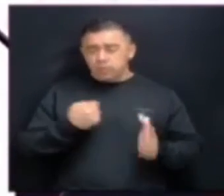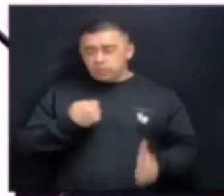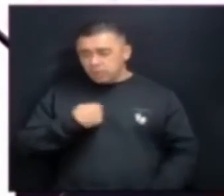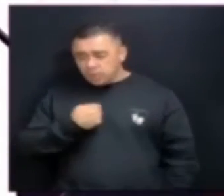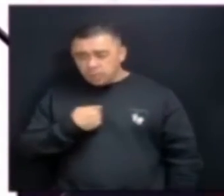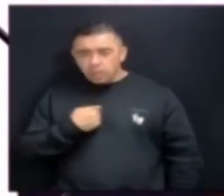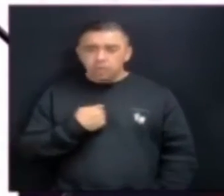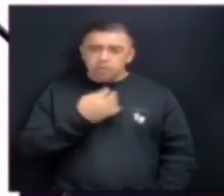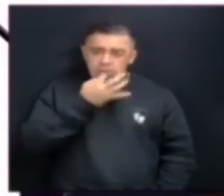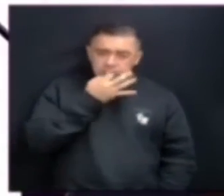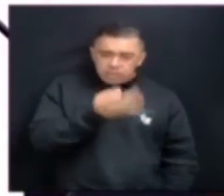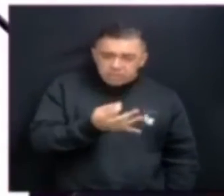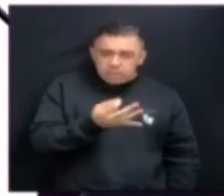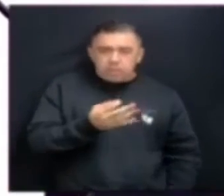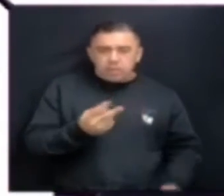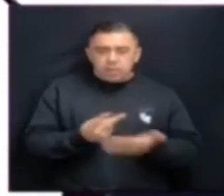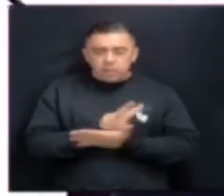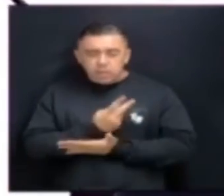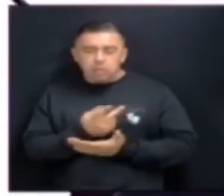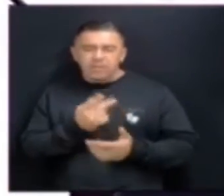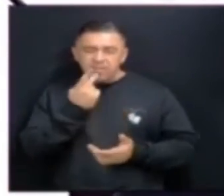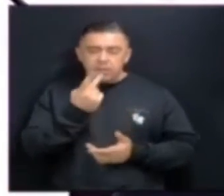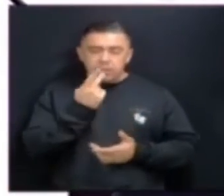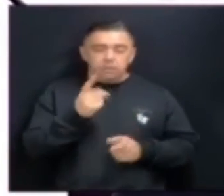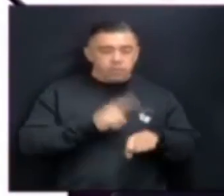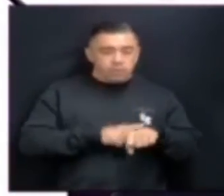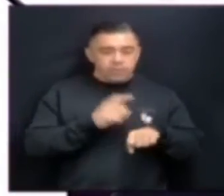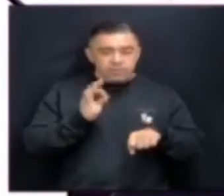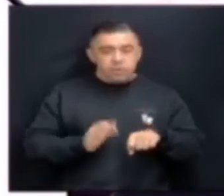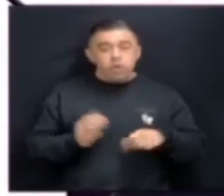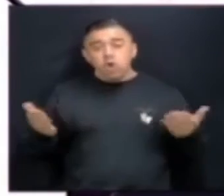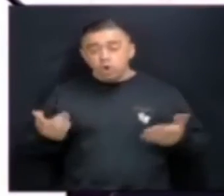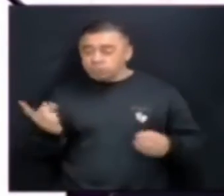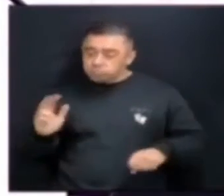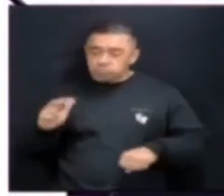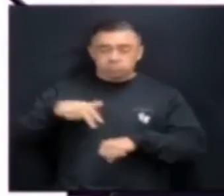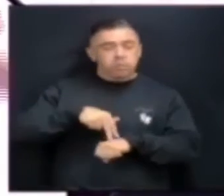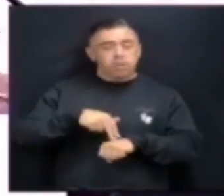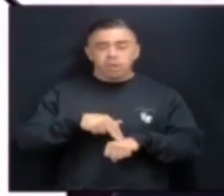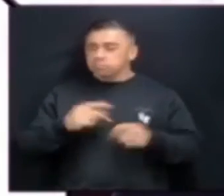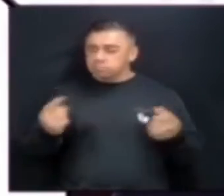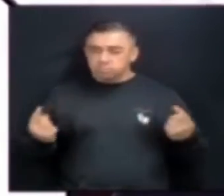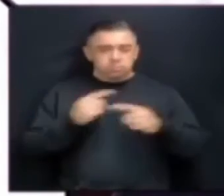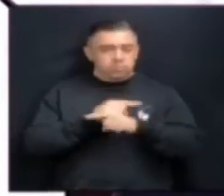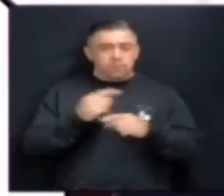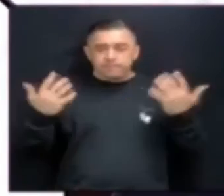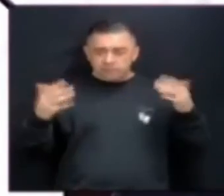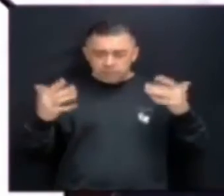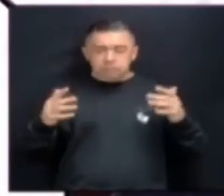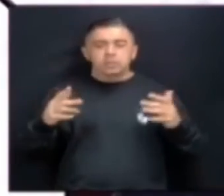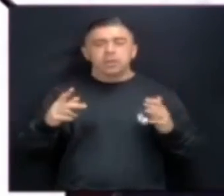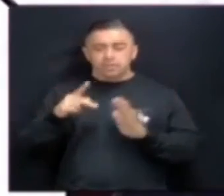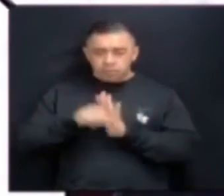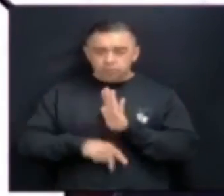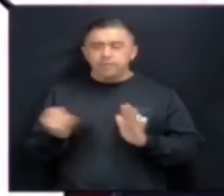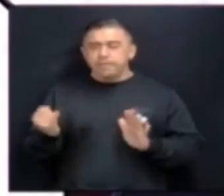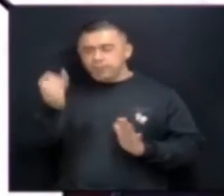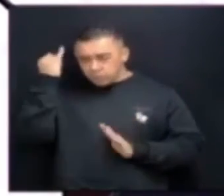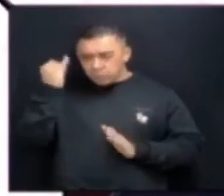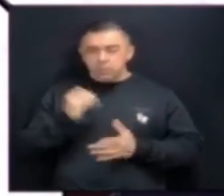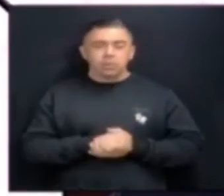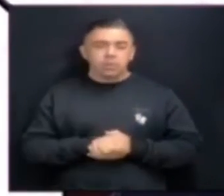fui das pessoas que critiquei no momento que tinha que criticar e hoje estou aqui também para fazer o contraponto parabenizar que é um projeto importante